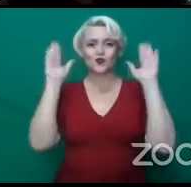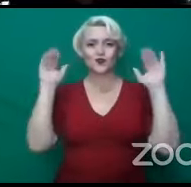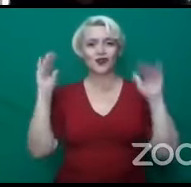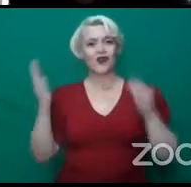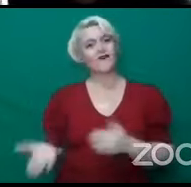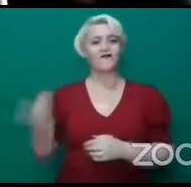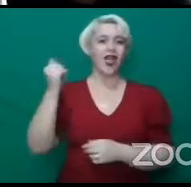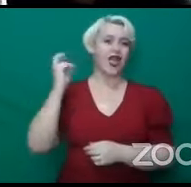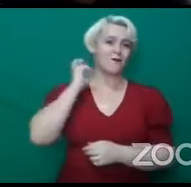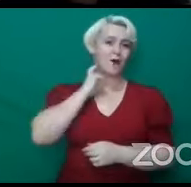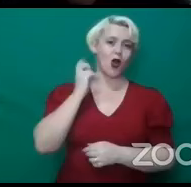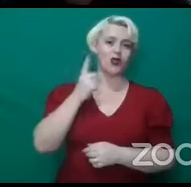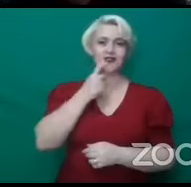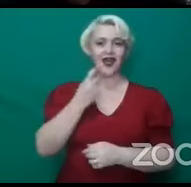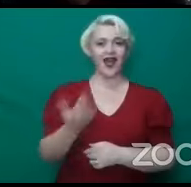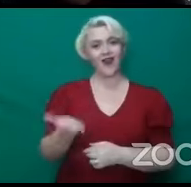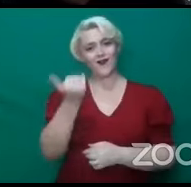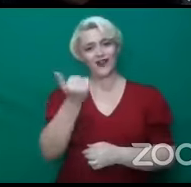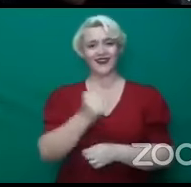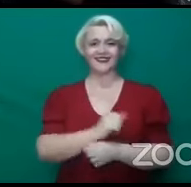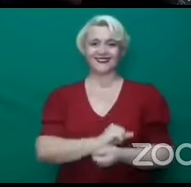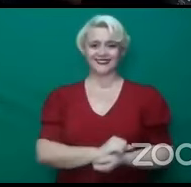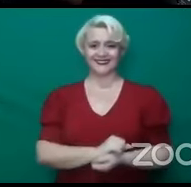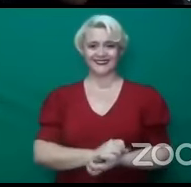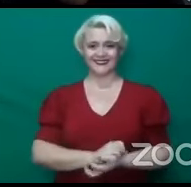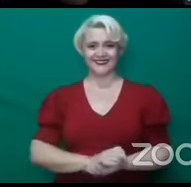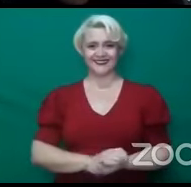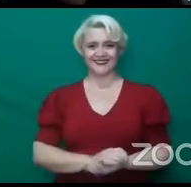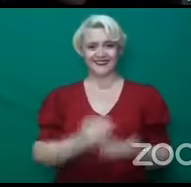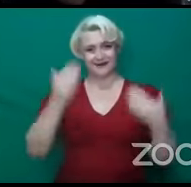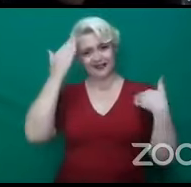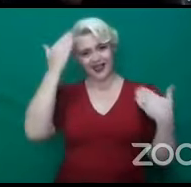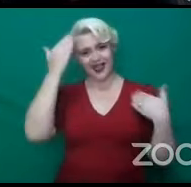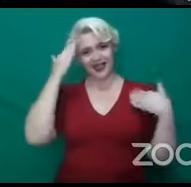com a gente. Obrigado, gente. Obrigada a vocês. Obrigado, valeu. Até mais.